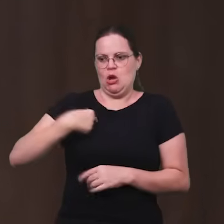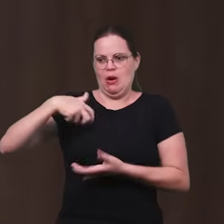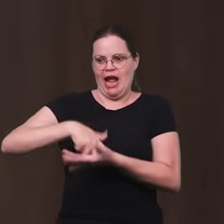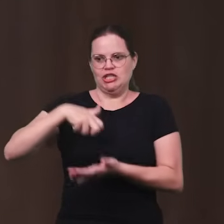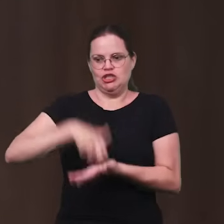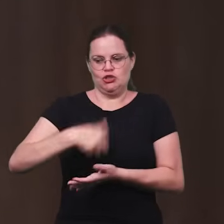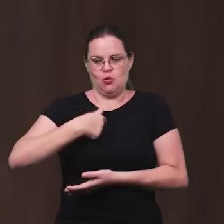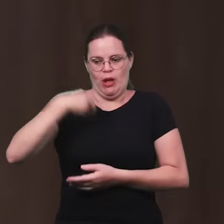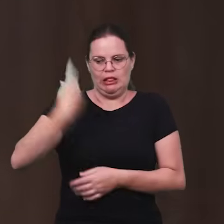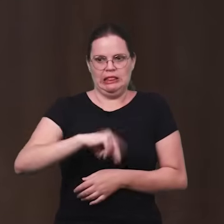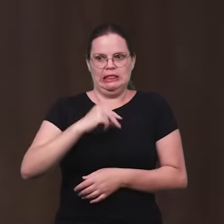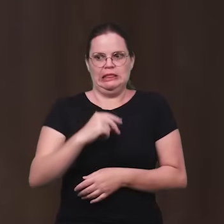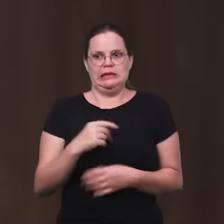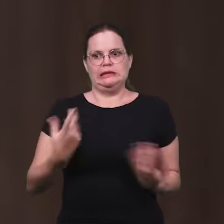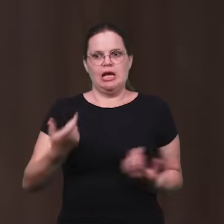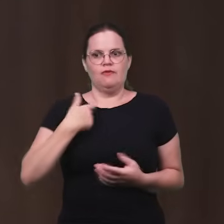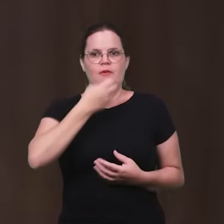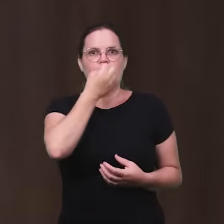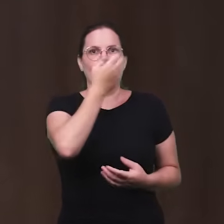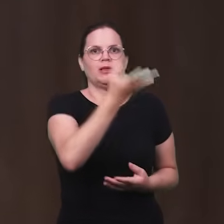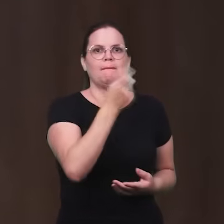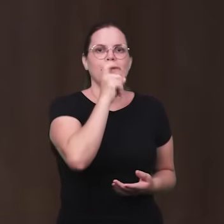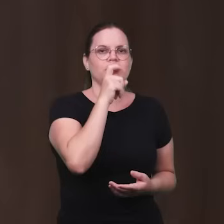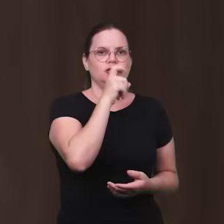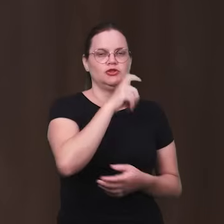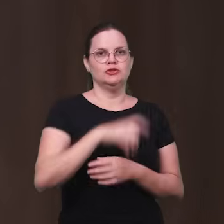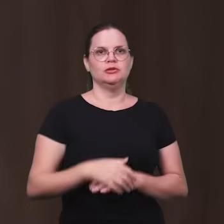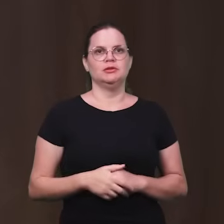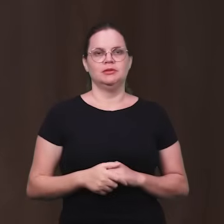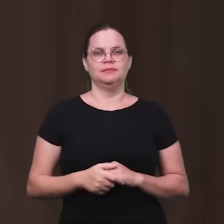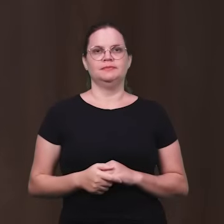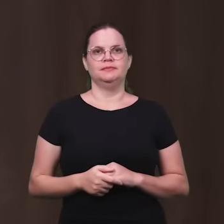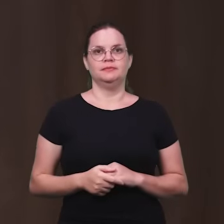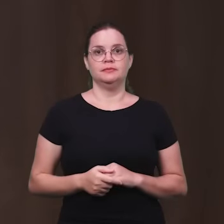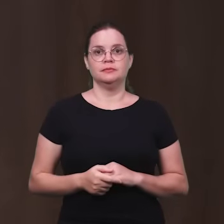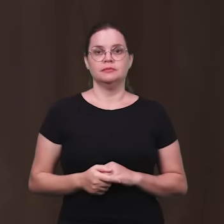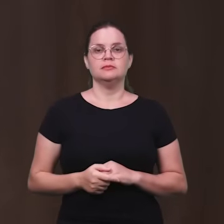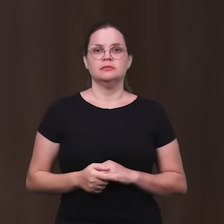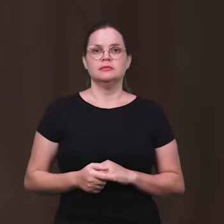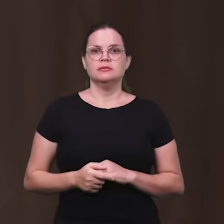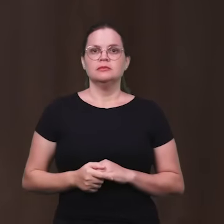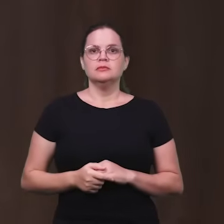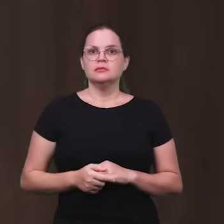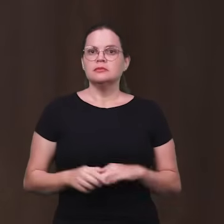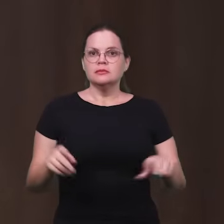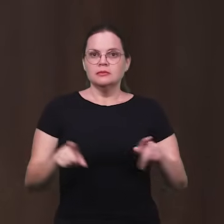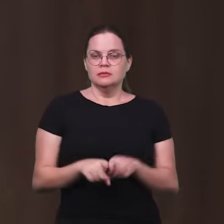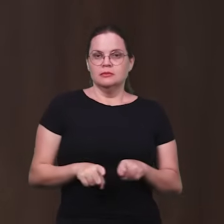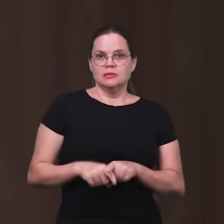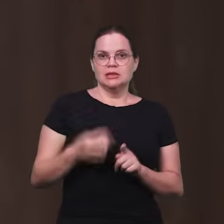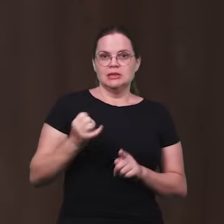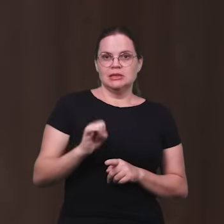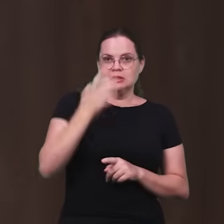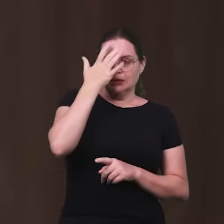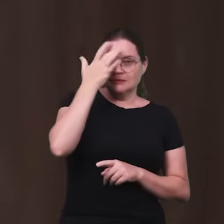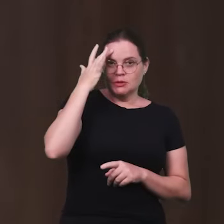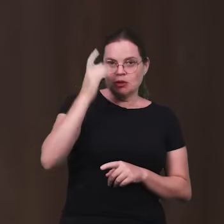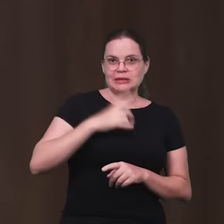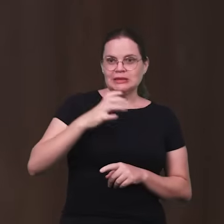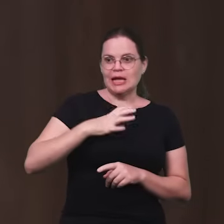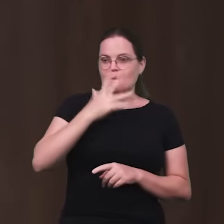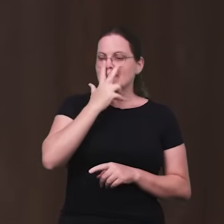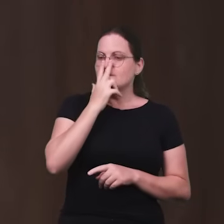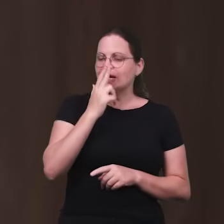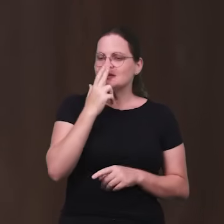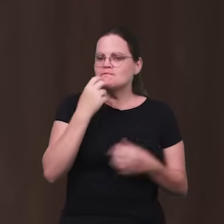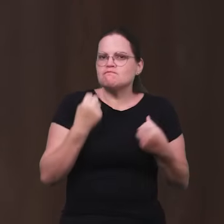mente. Então, pessoas que estão debaixo de um jugo muito pesado, ou que